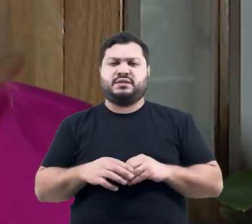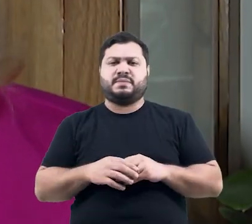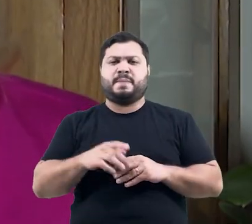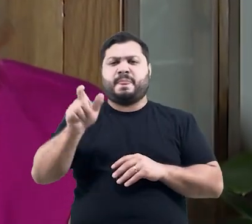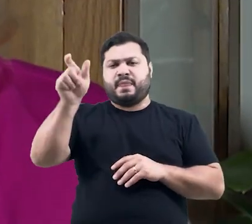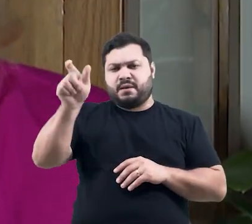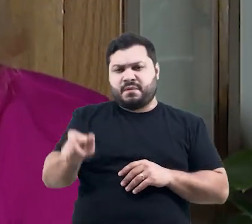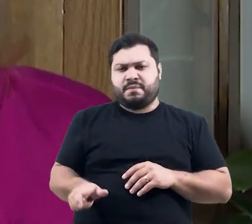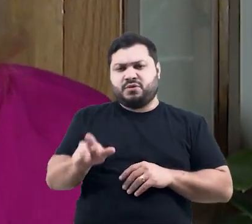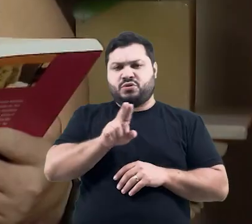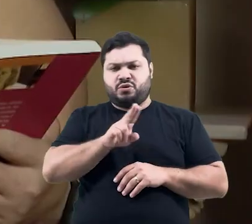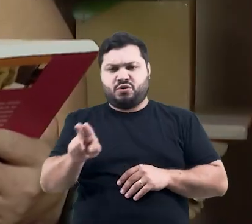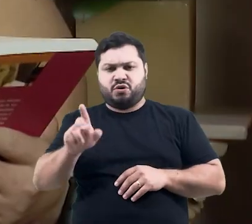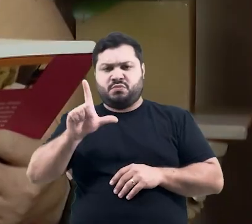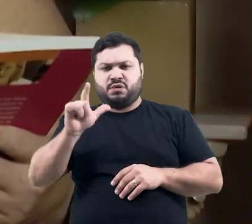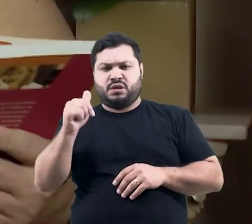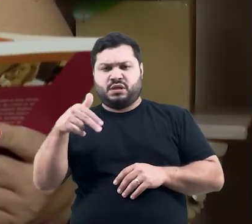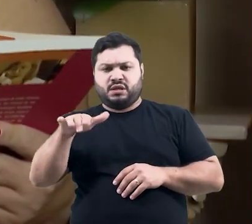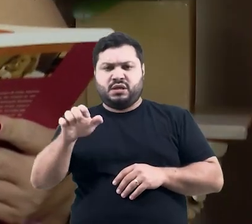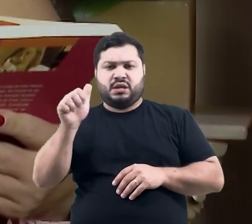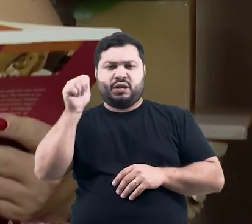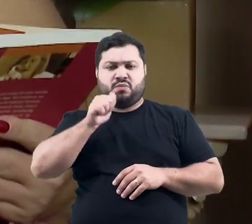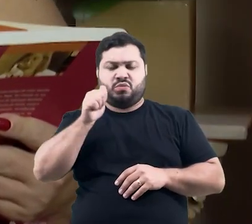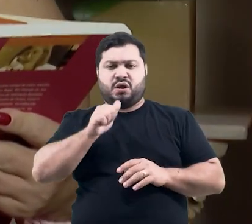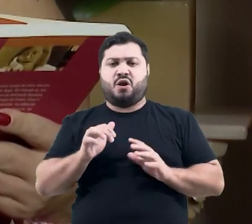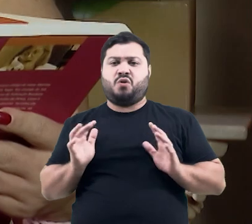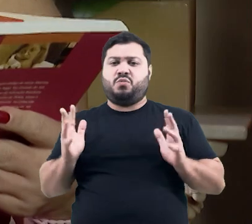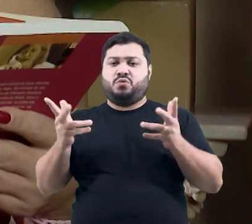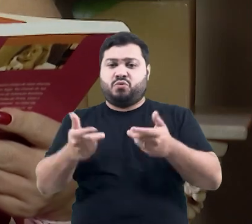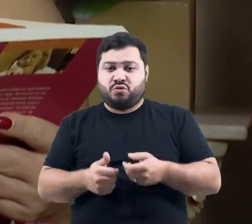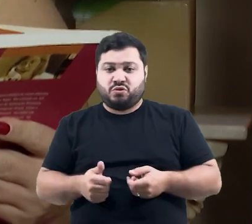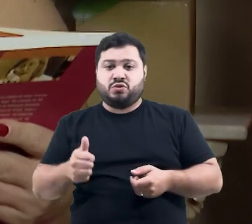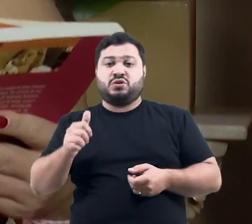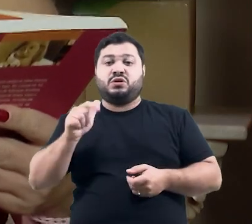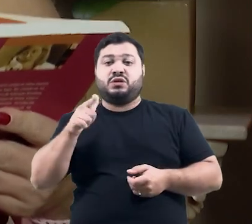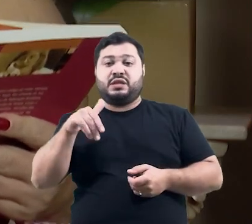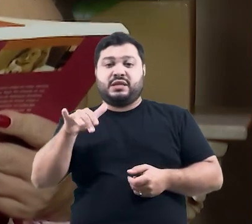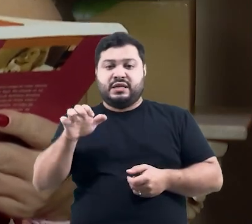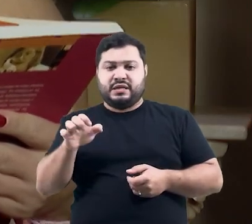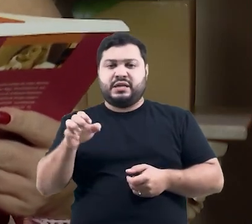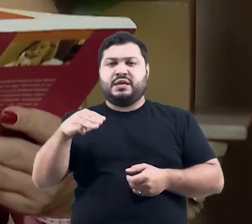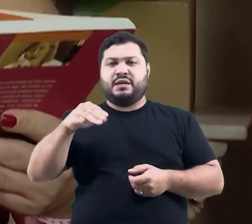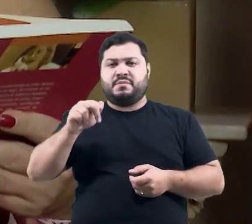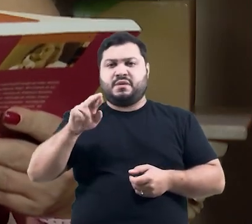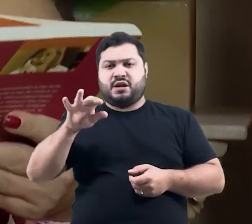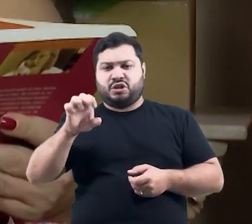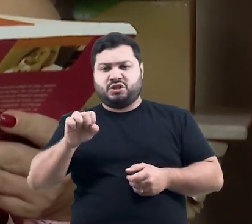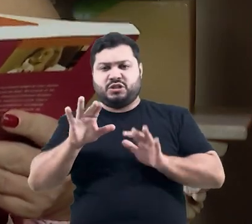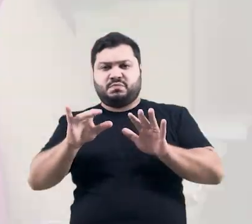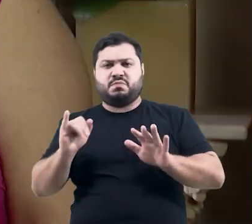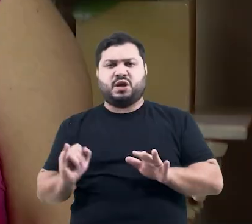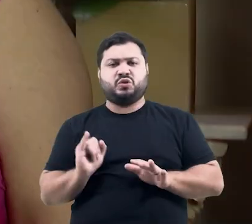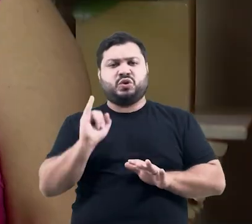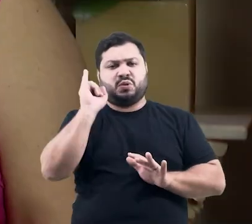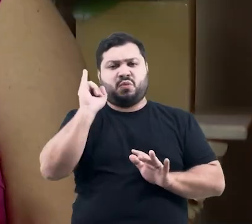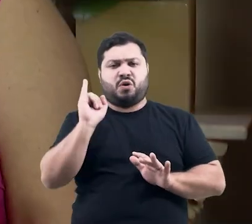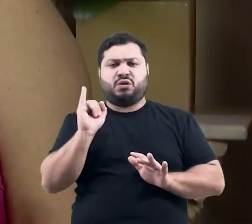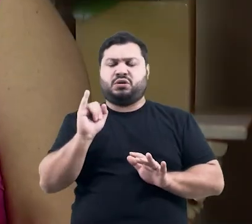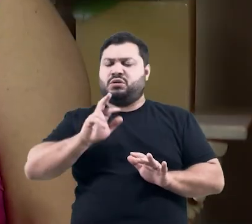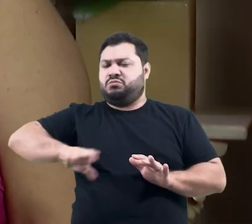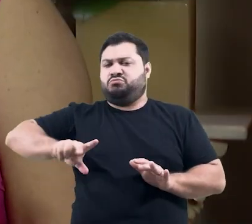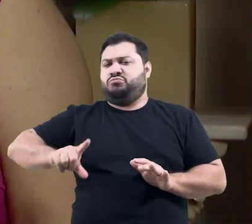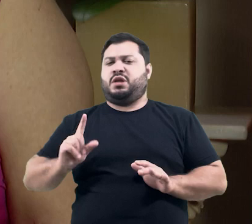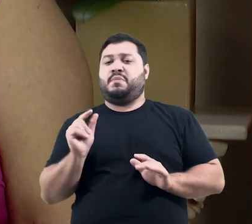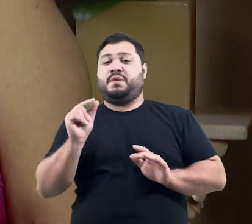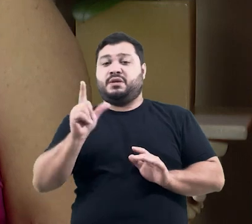a diferença. Essa é uma pessoa que chama Liane, mulher como todas. Aliás, Liane Martins Colário. Mas o que